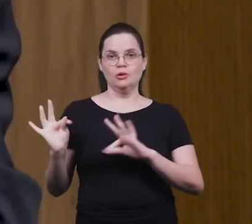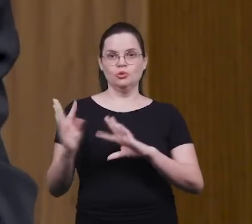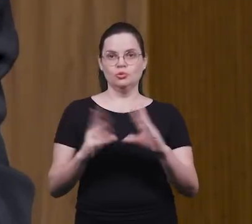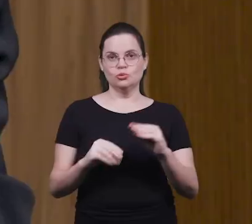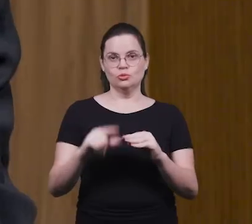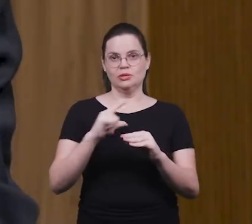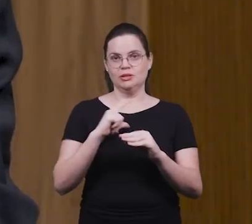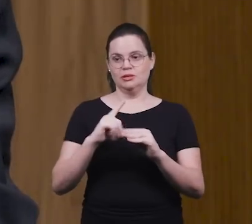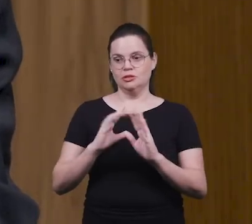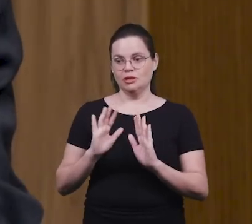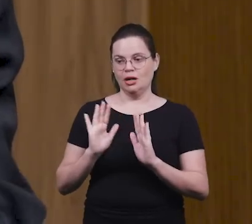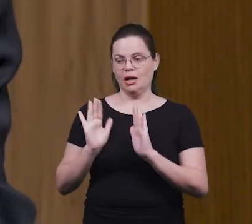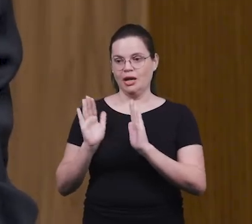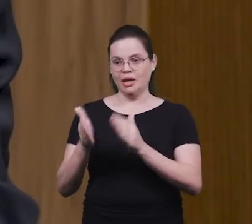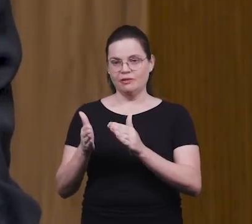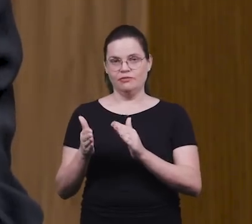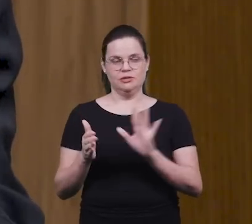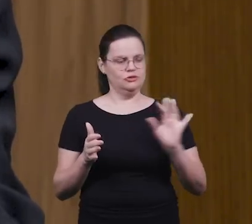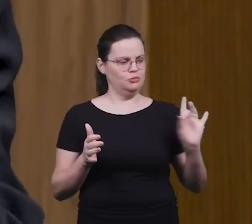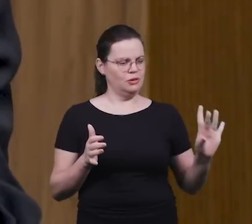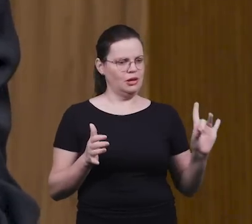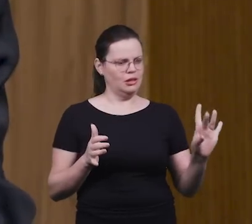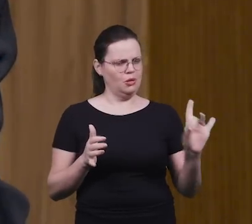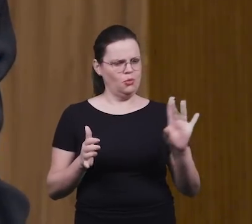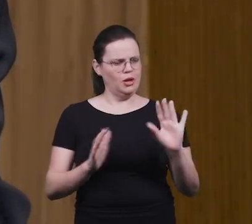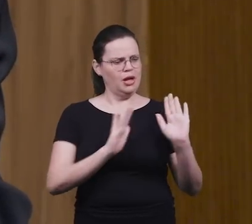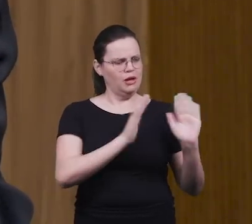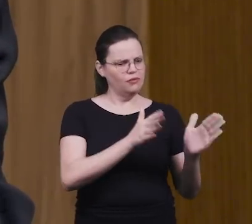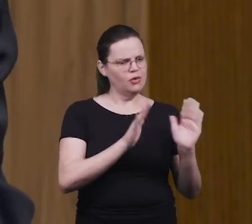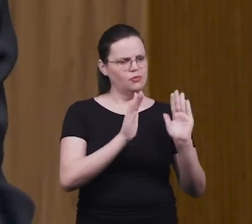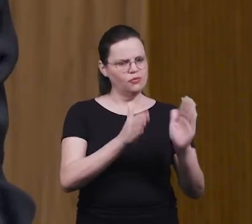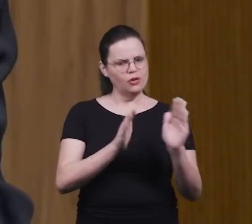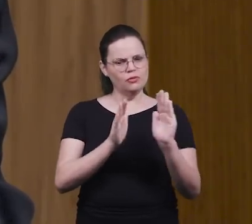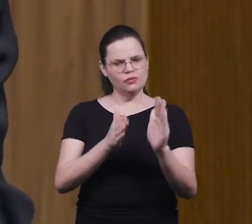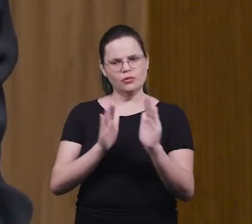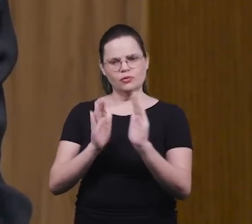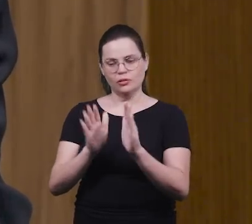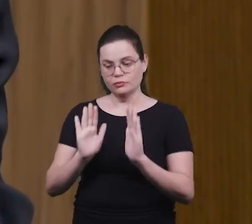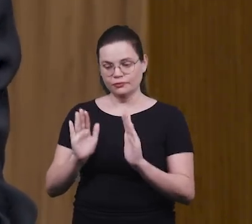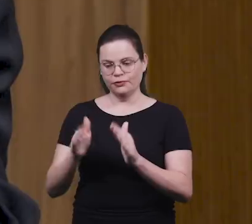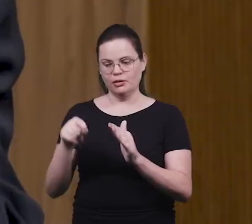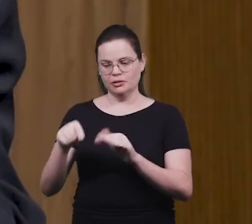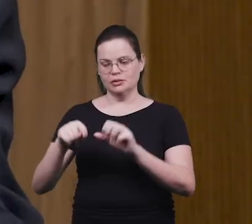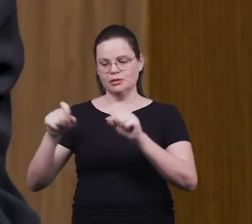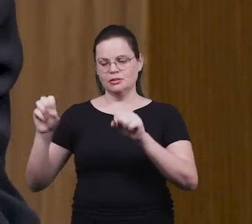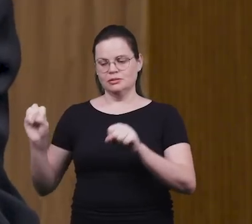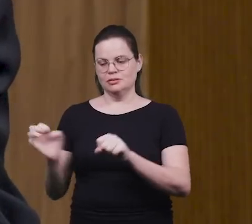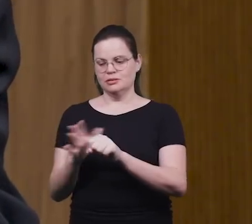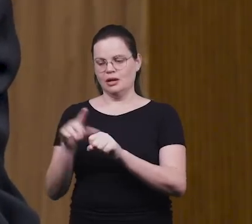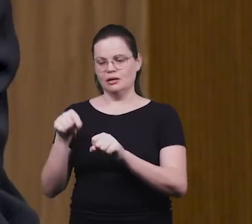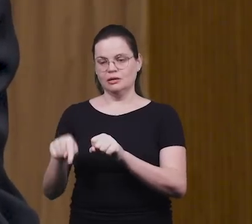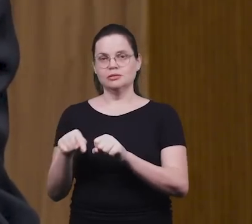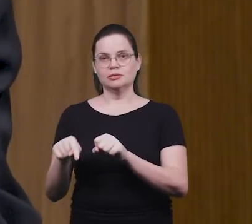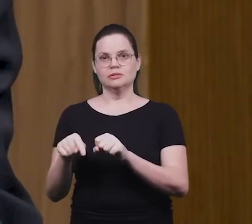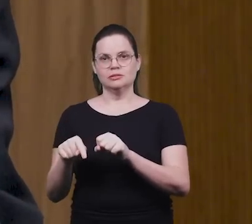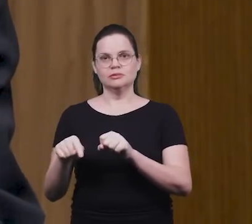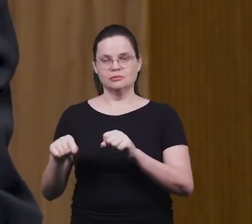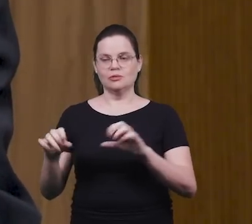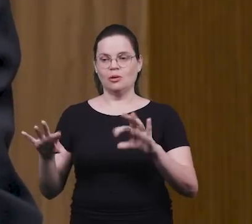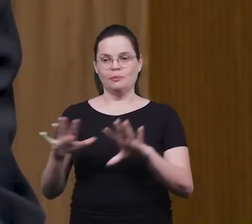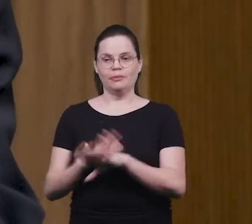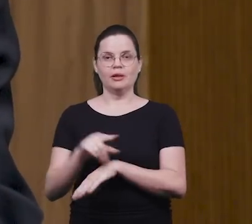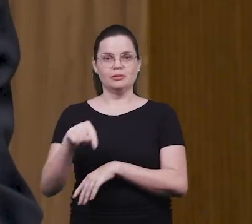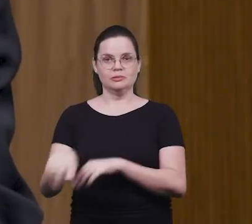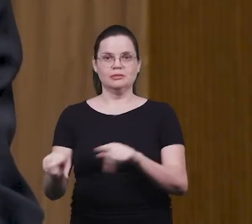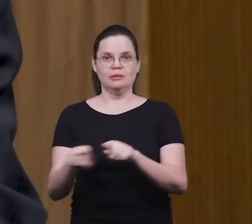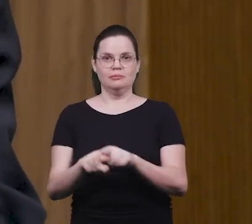período profético da igreja, em Sardes, tudo isso se reúne em Sardes, como se reuniu lá em Éfeso no início, né? Que se tratava de